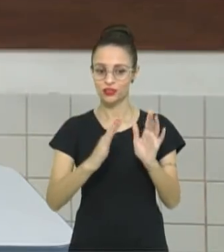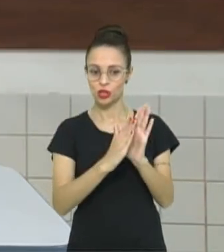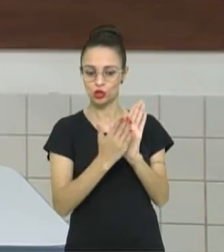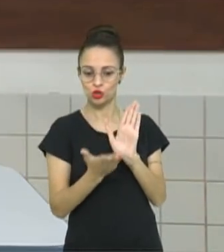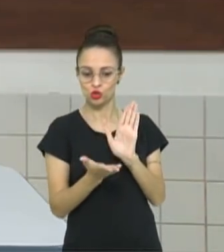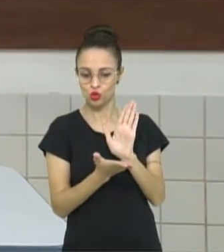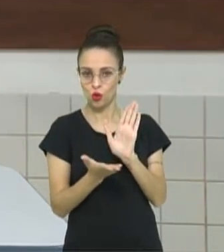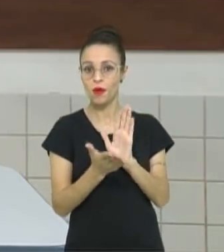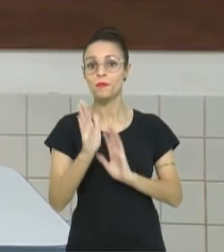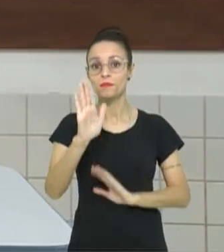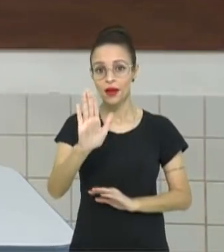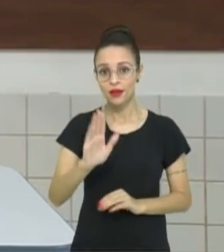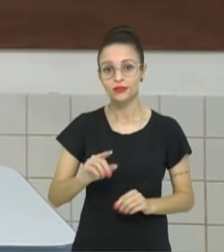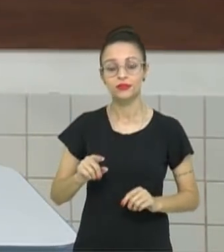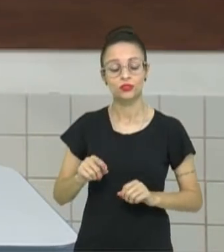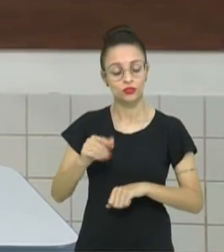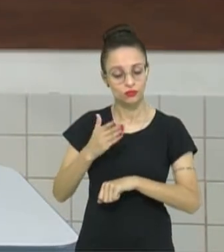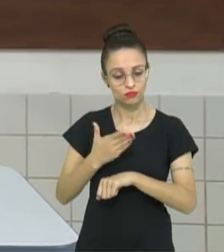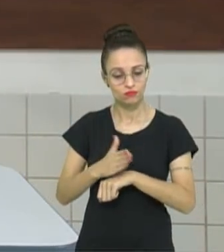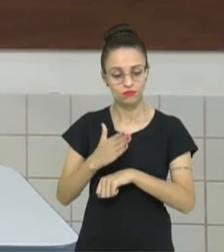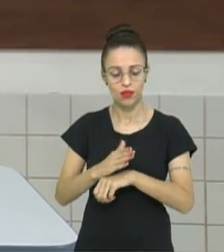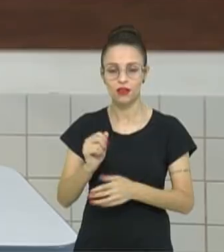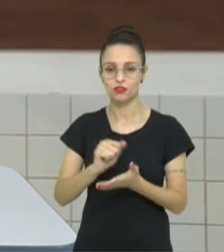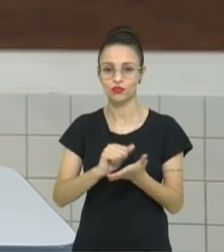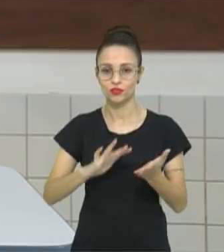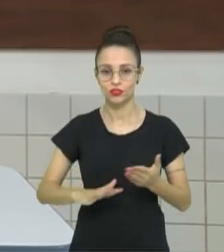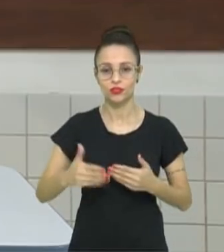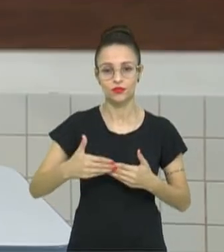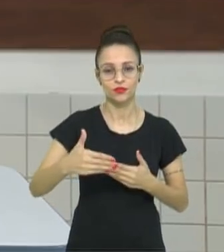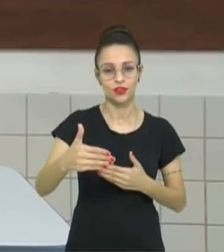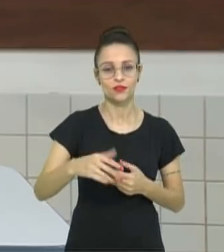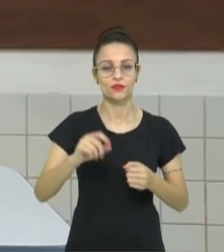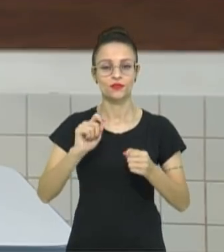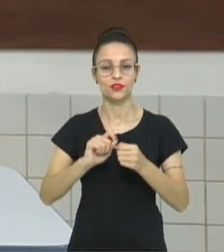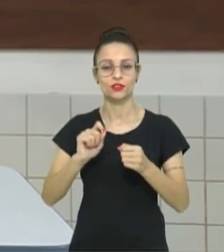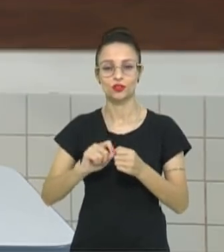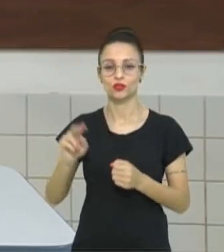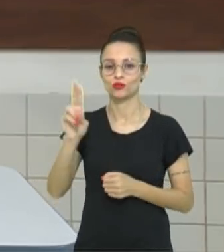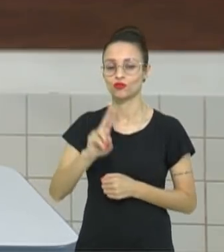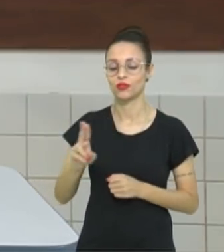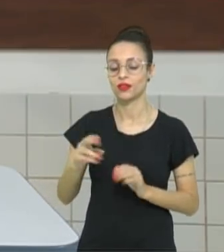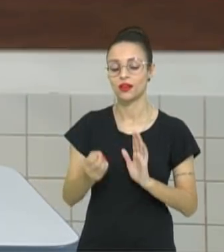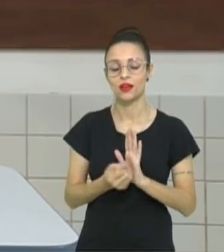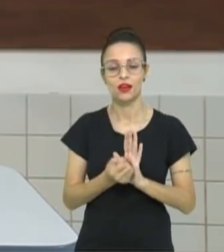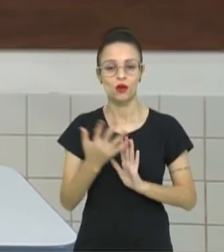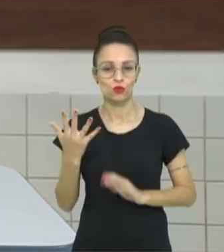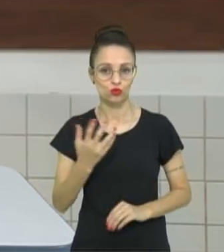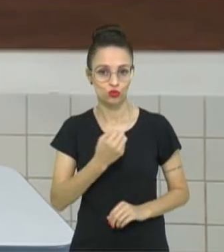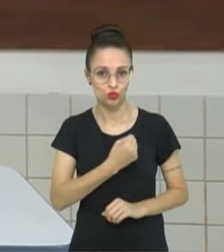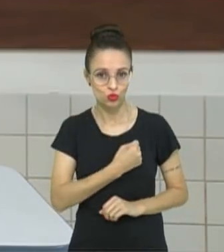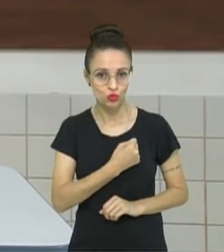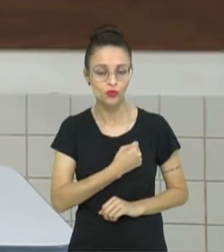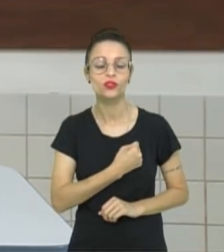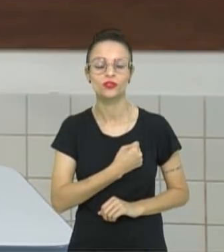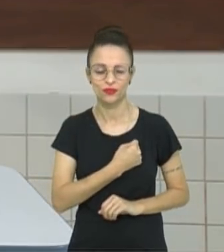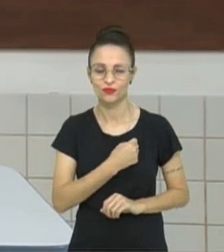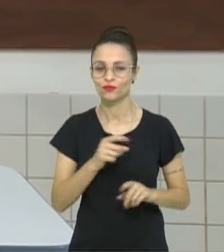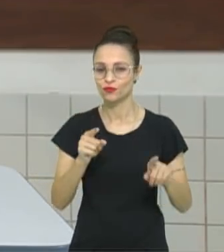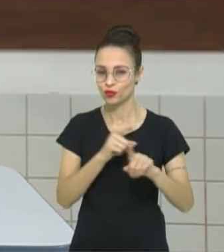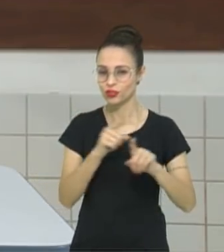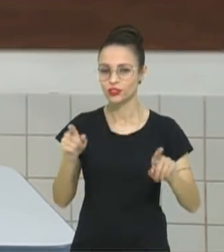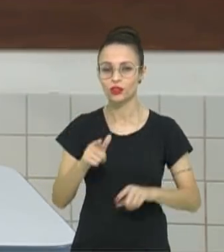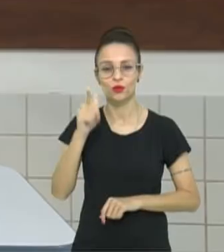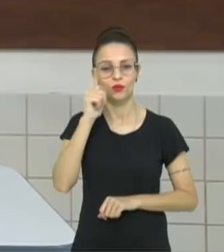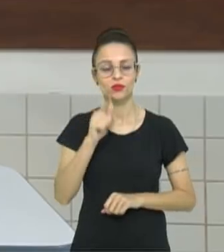no exercício que também a gente vai fazer daqui a pouquinho, utilizando alguns números, você vai